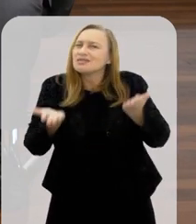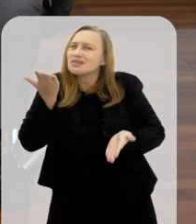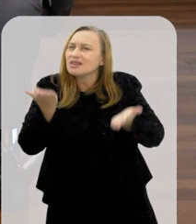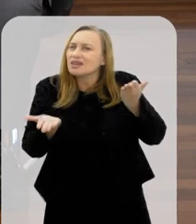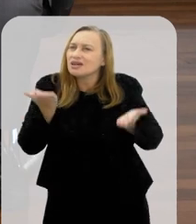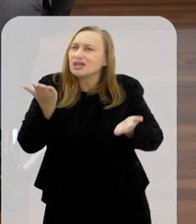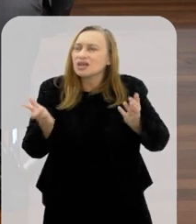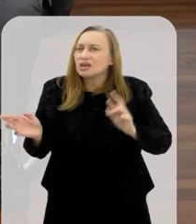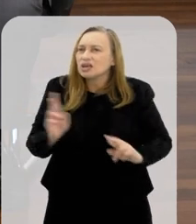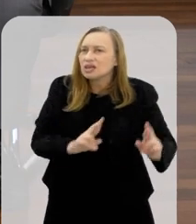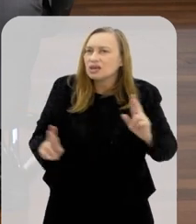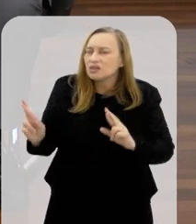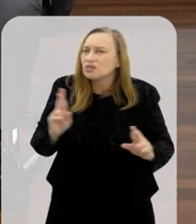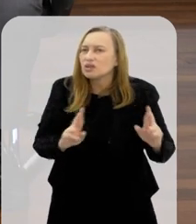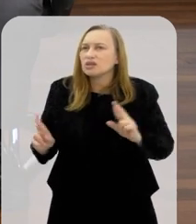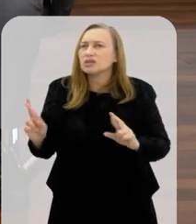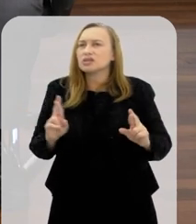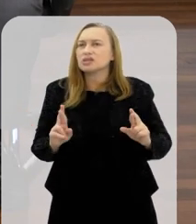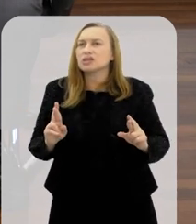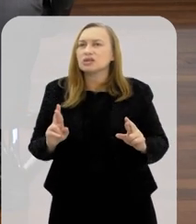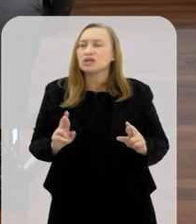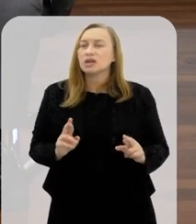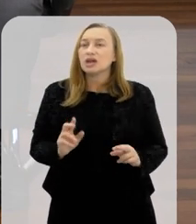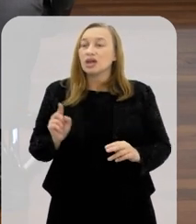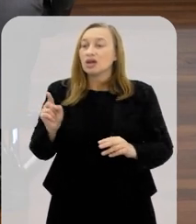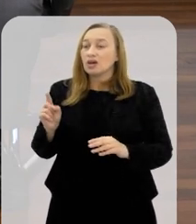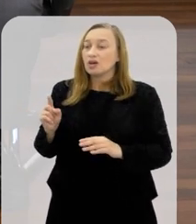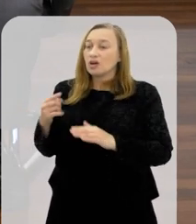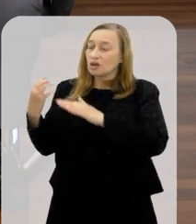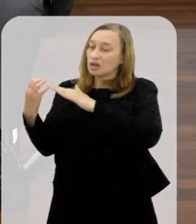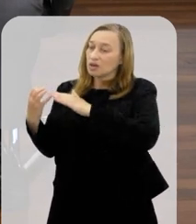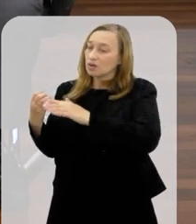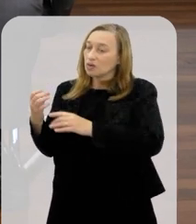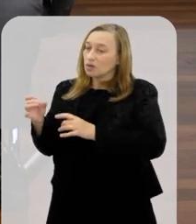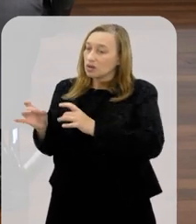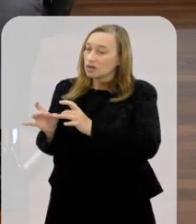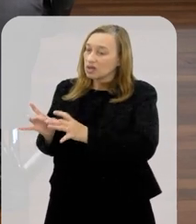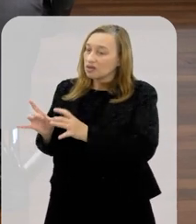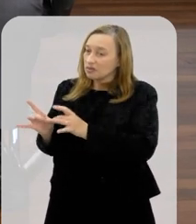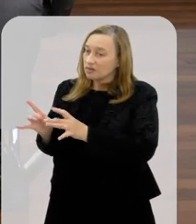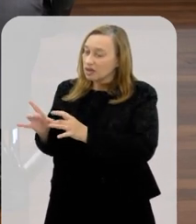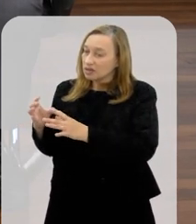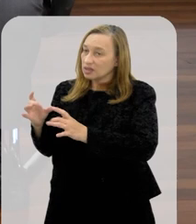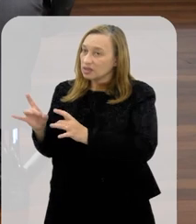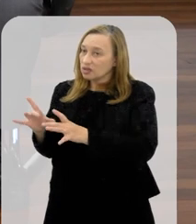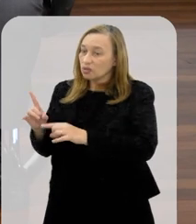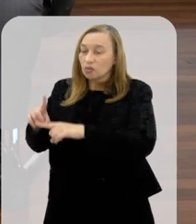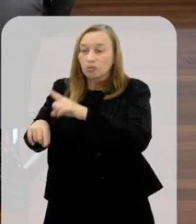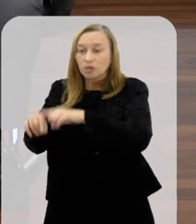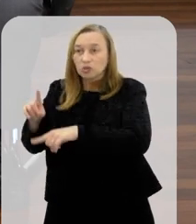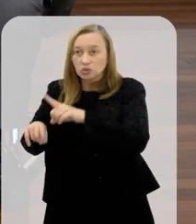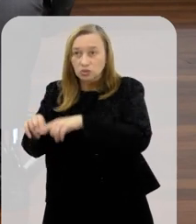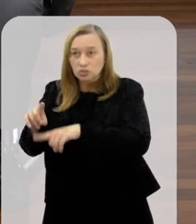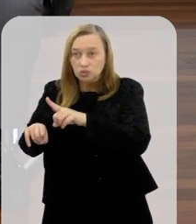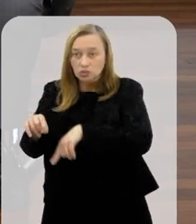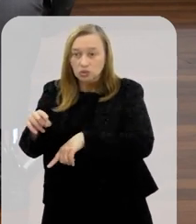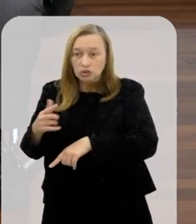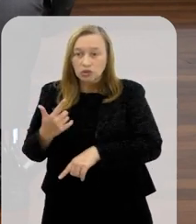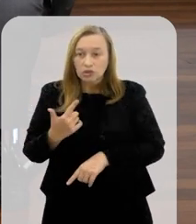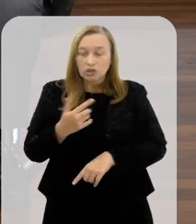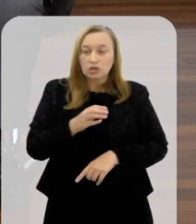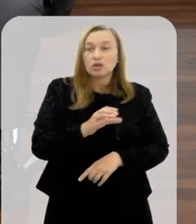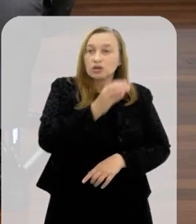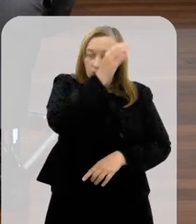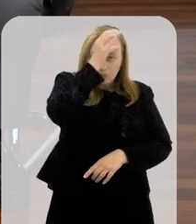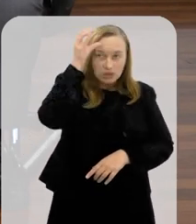equilíbrio da correlação de forças entre aquele que presta o serviço aquele que oferece o produto e o consumidor que